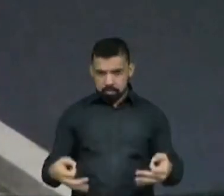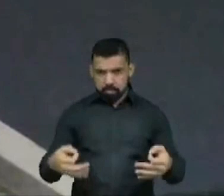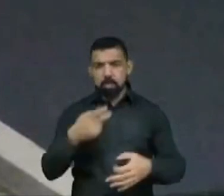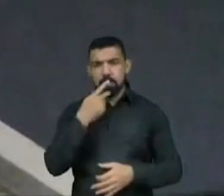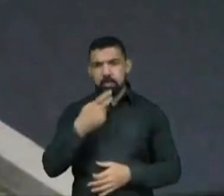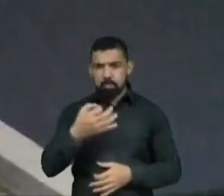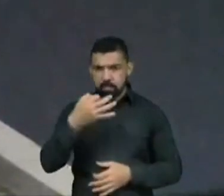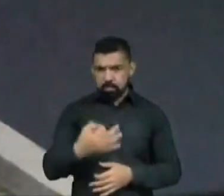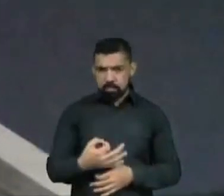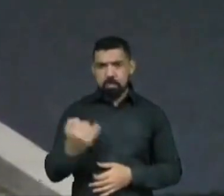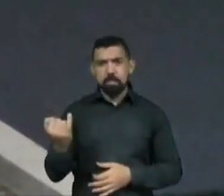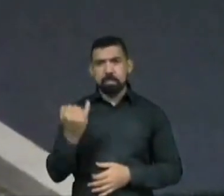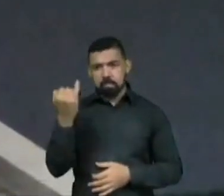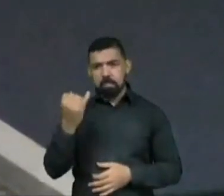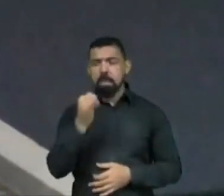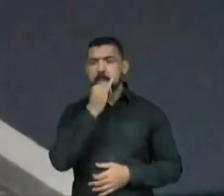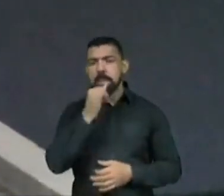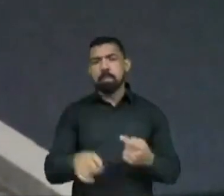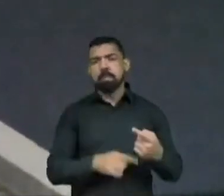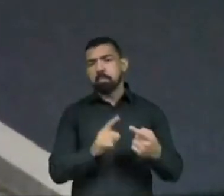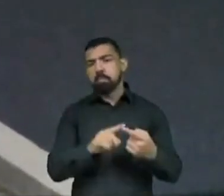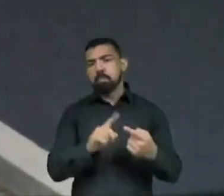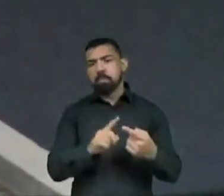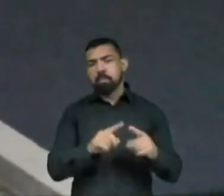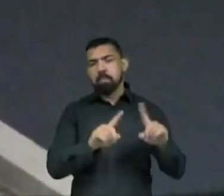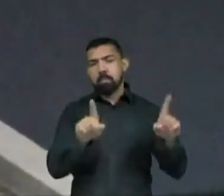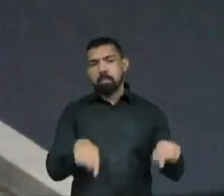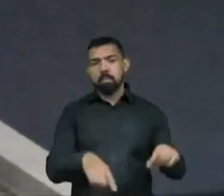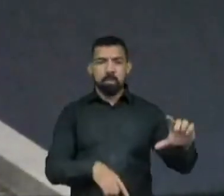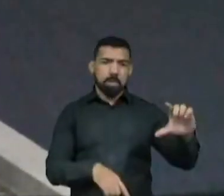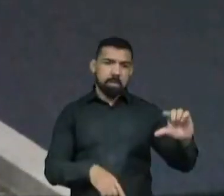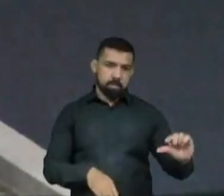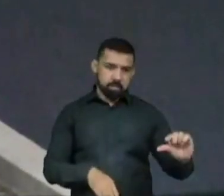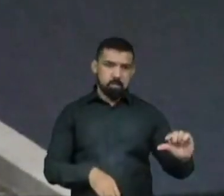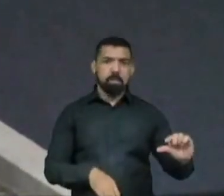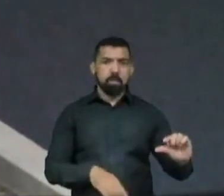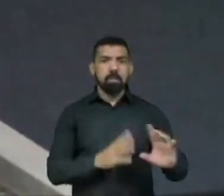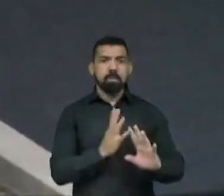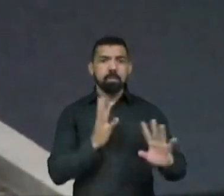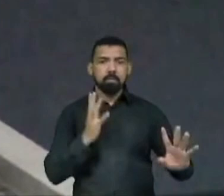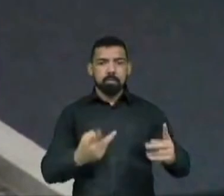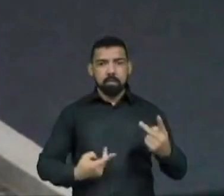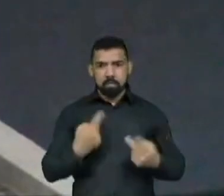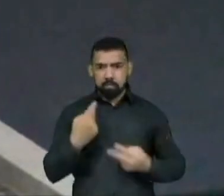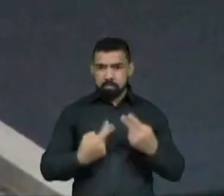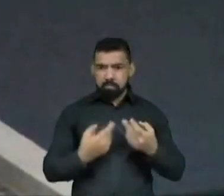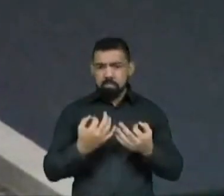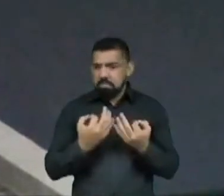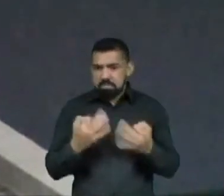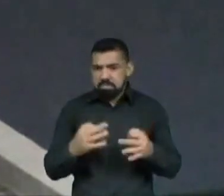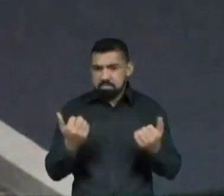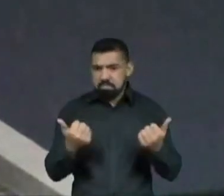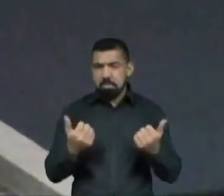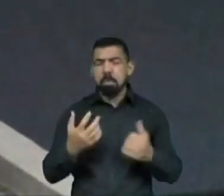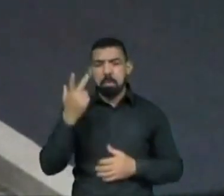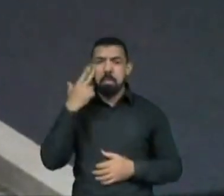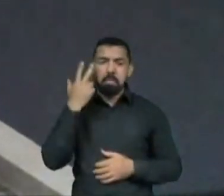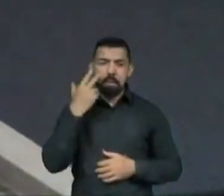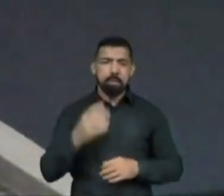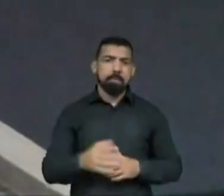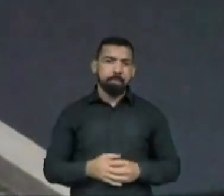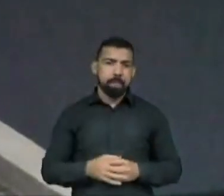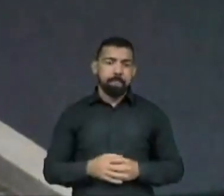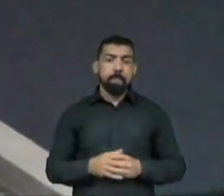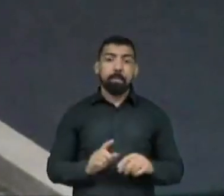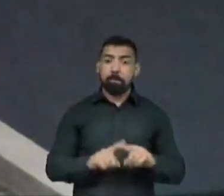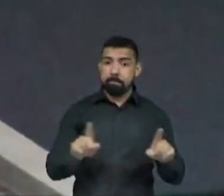passagem, muito importantes, como, por exemplo, o programa de redução das filas de cirurgias, que são importantíssimas. Mas